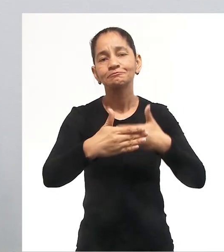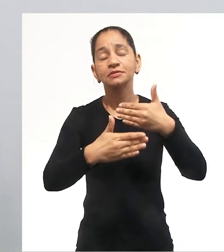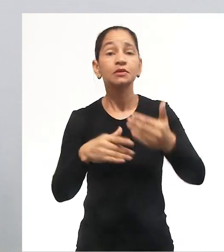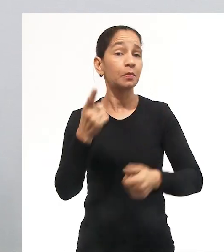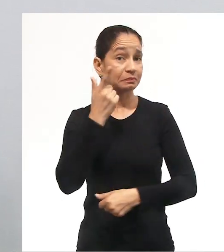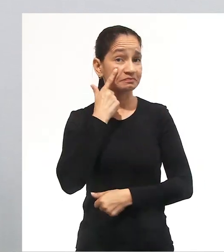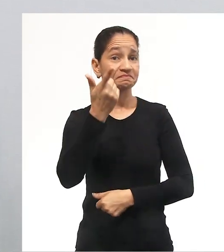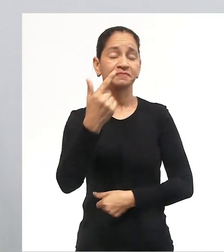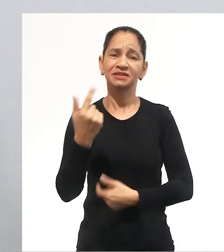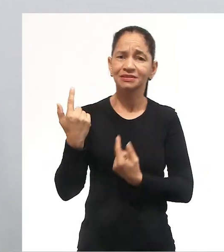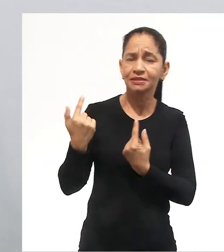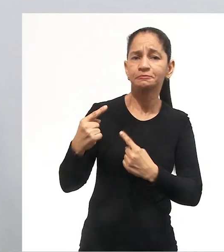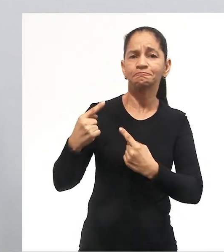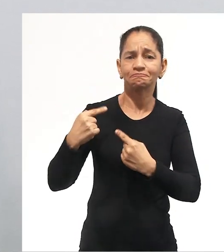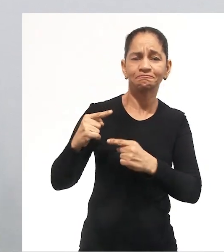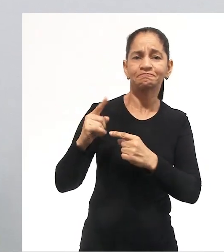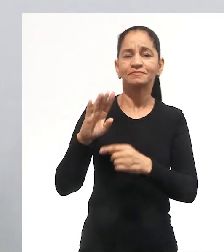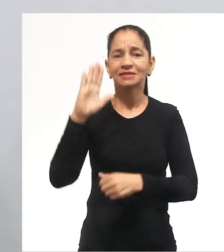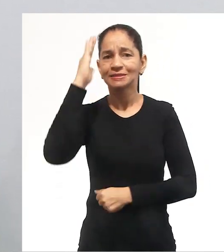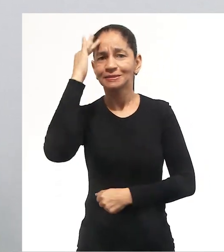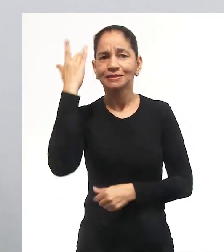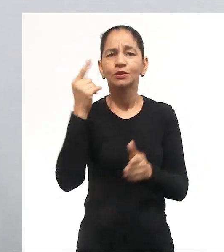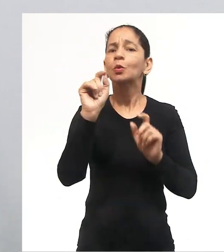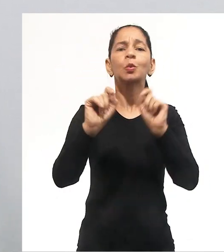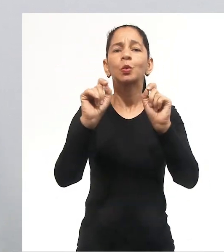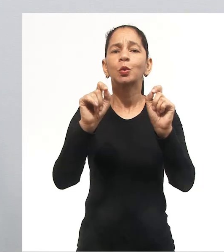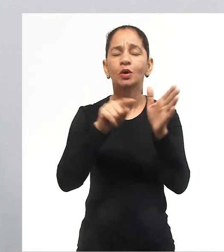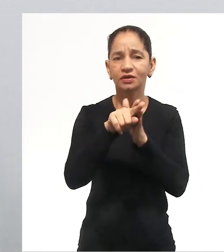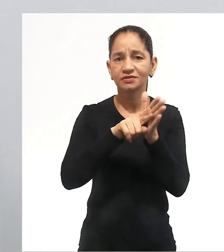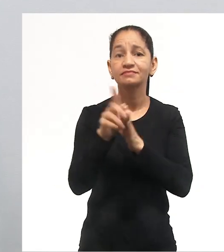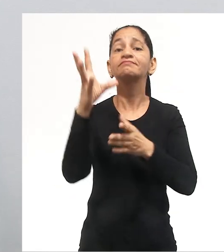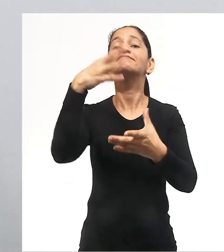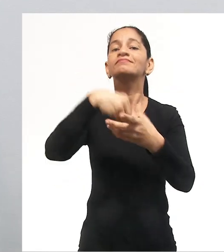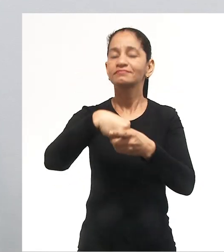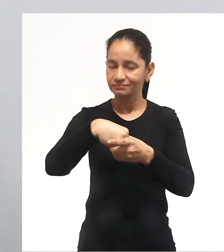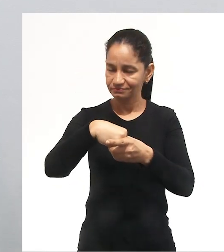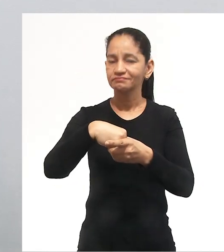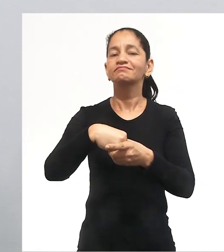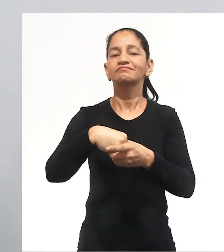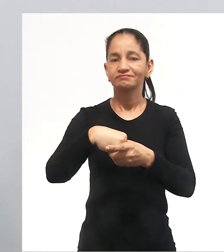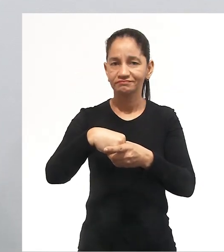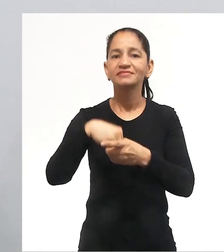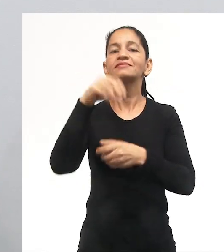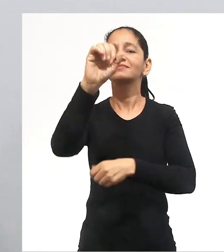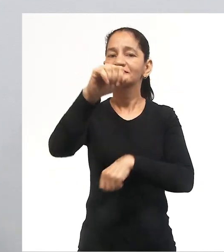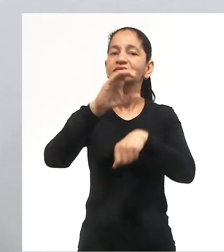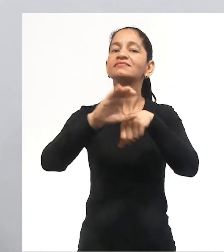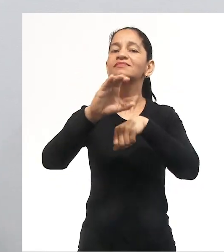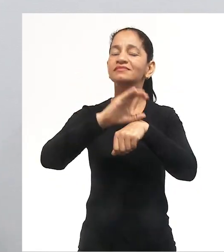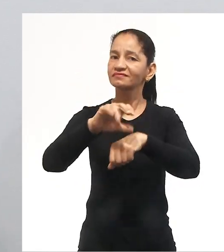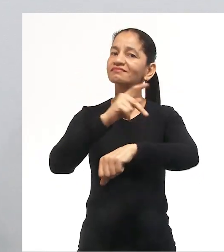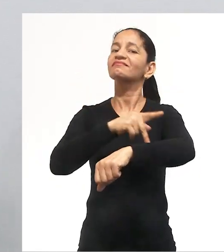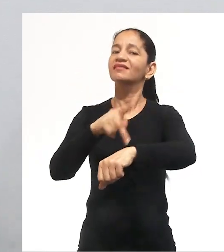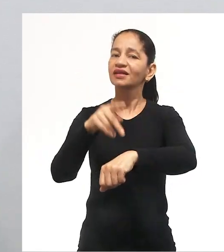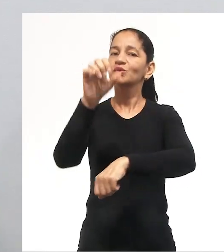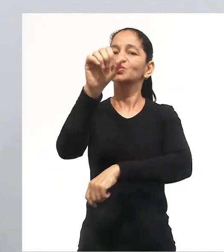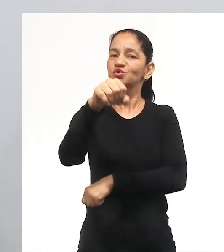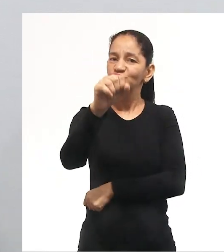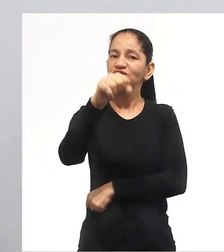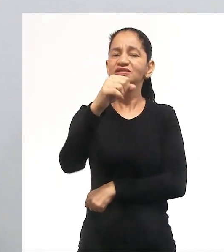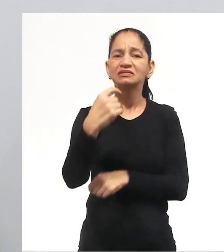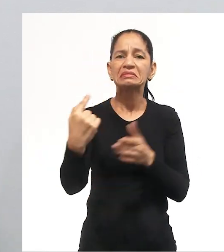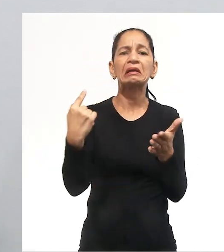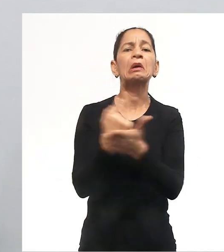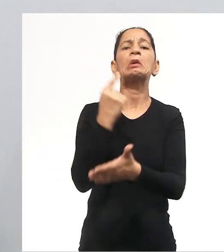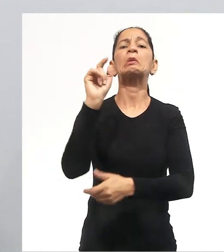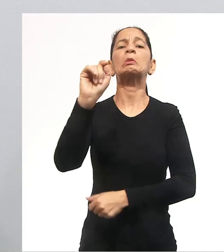nós fomos instigados a compreender a pesquisa no curso de pedagogia. É interessante falar porque logo a